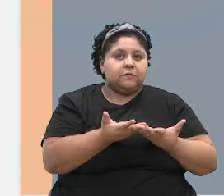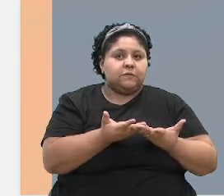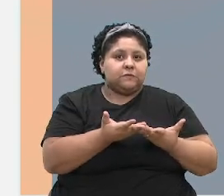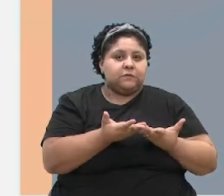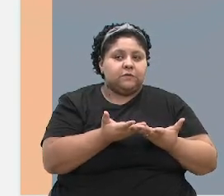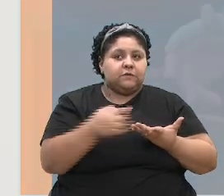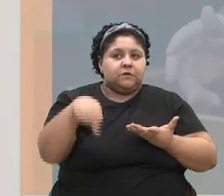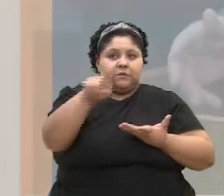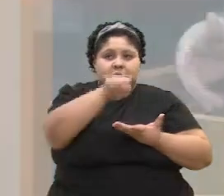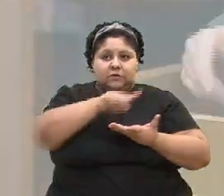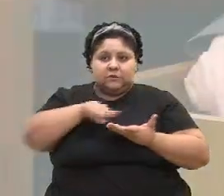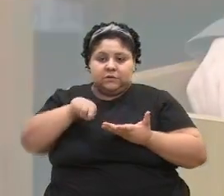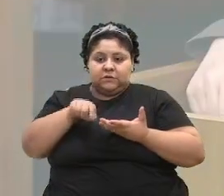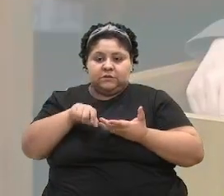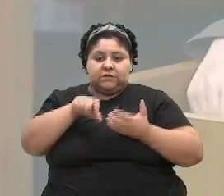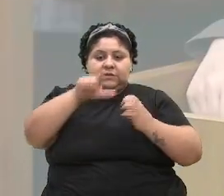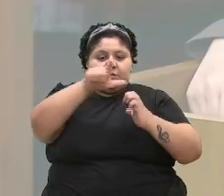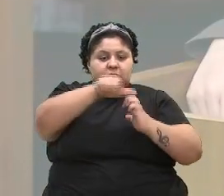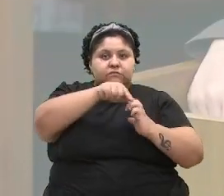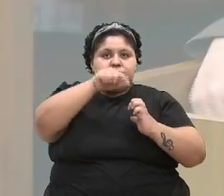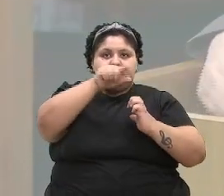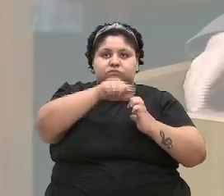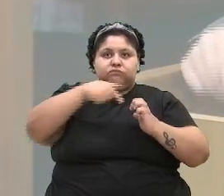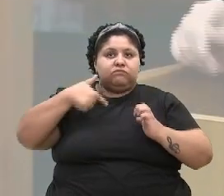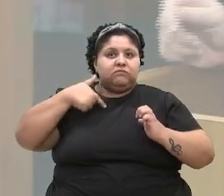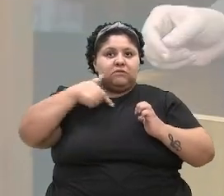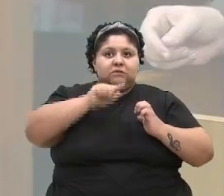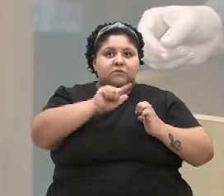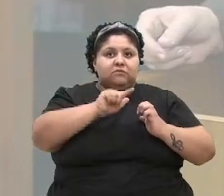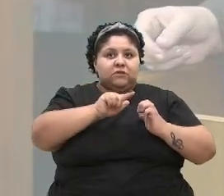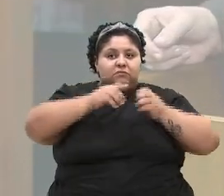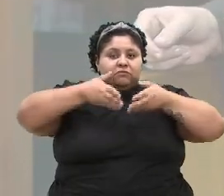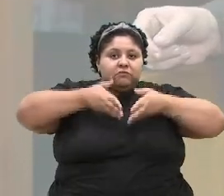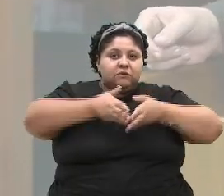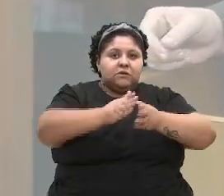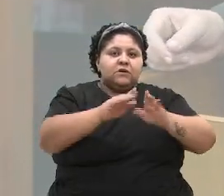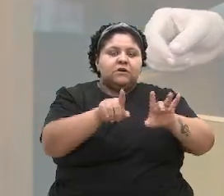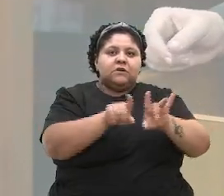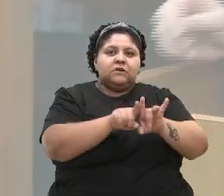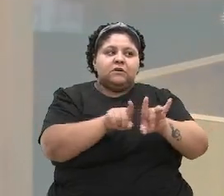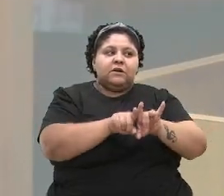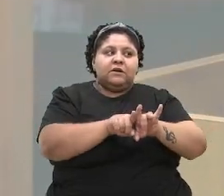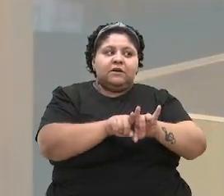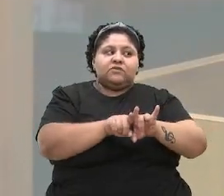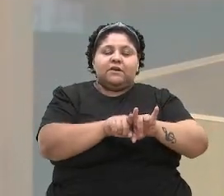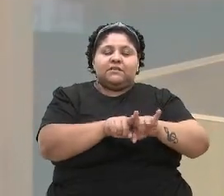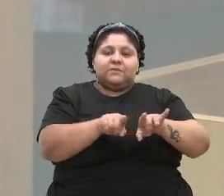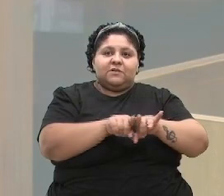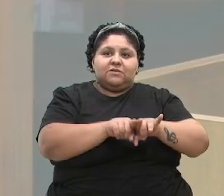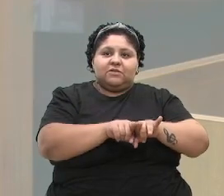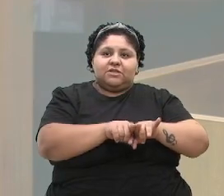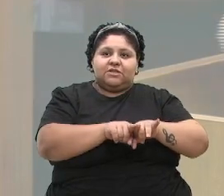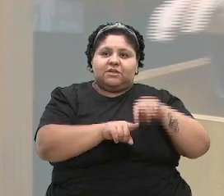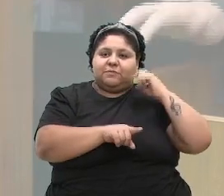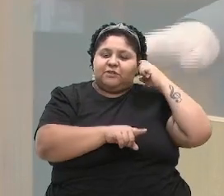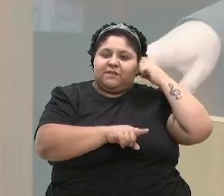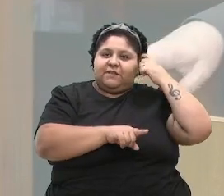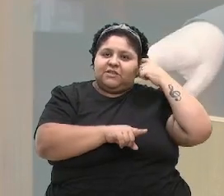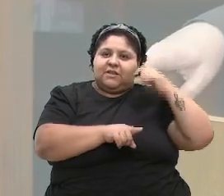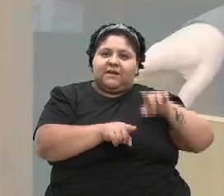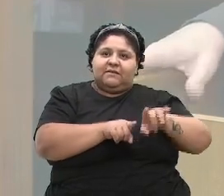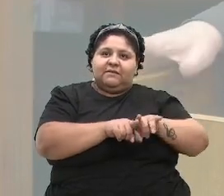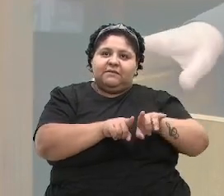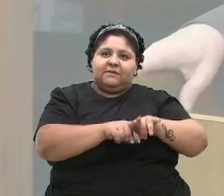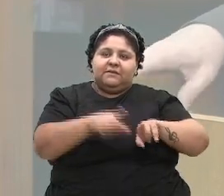as nossas grandes empresas se nós não conseguimos escoar. Então eu tive recentemente na Microempa,